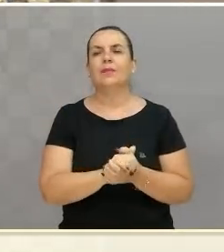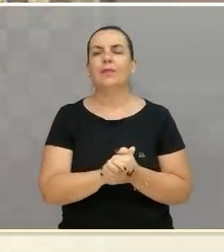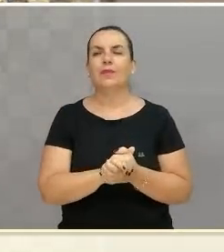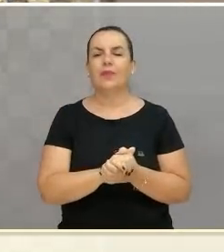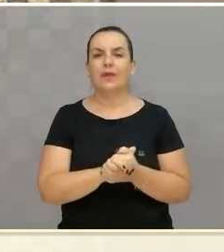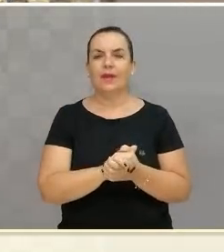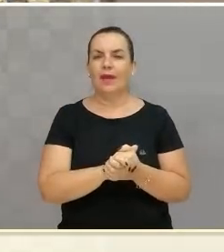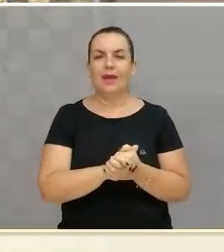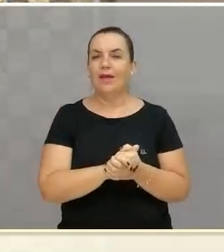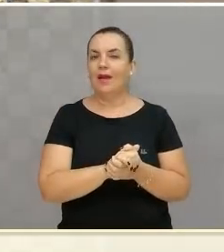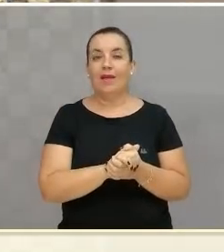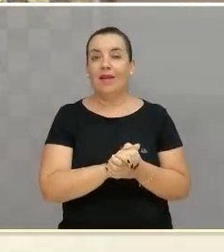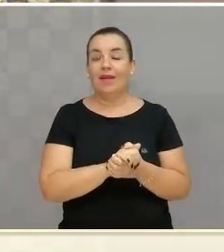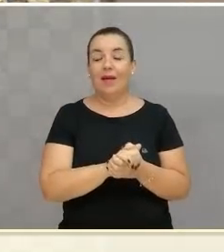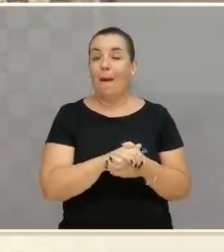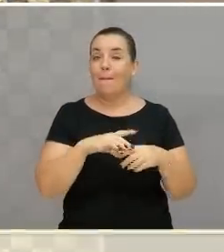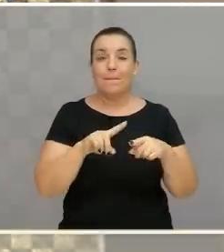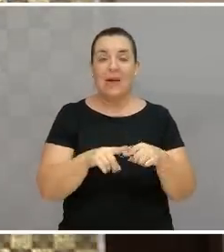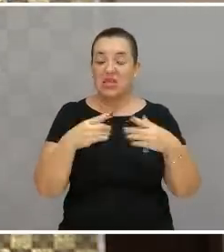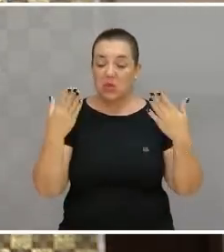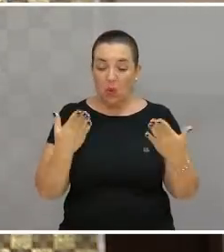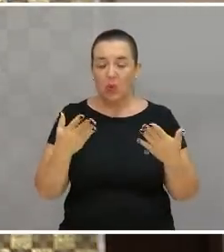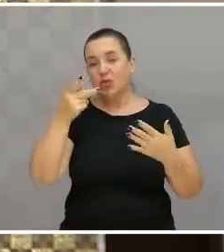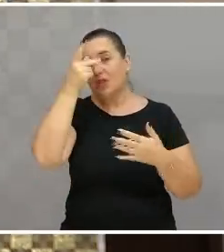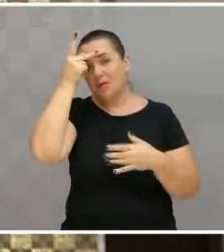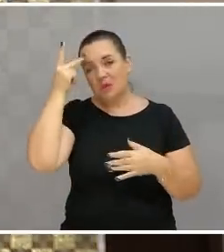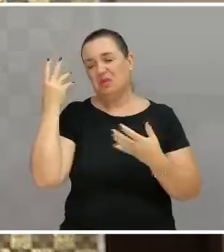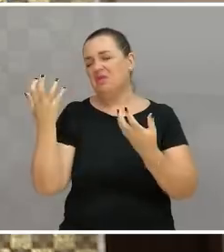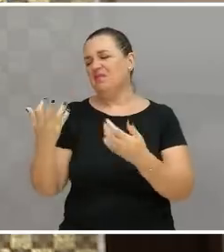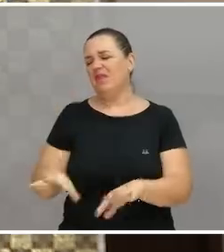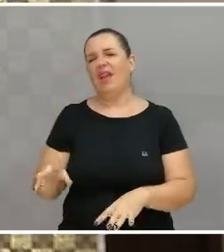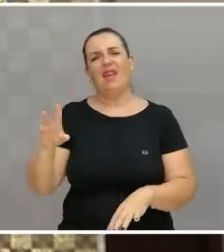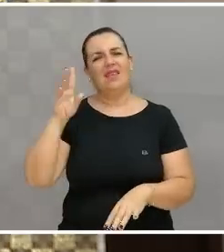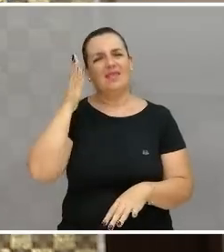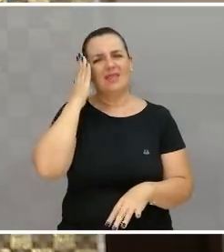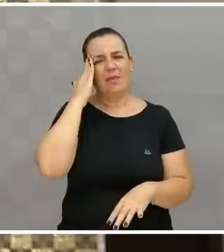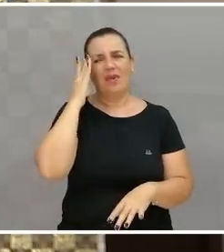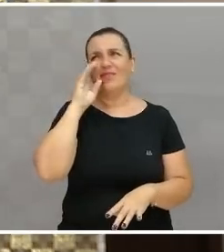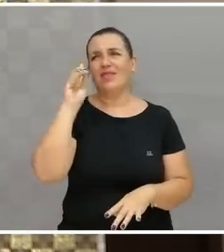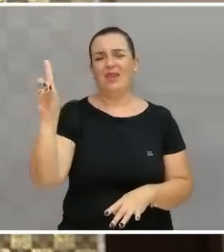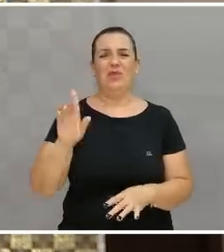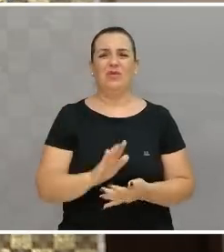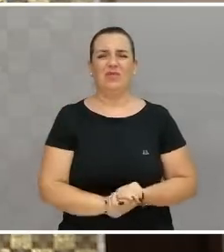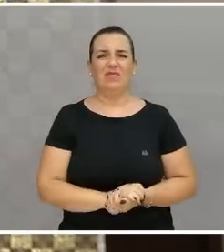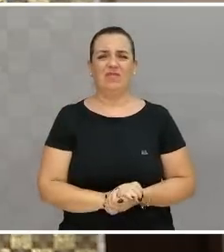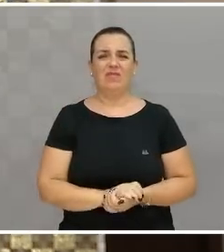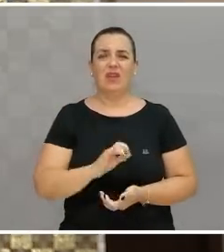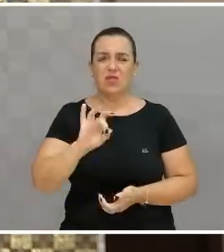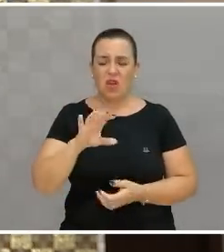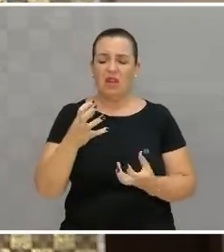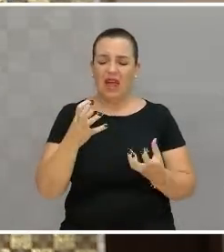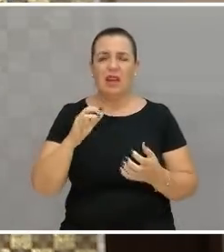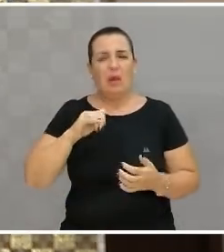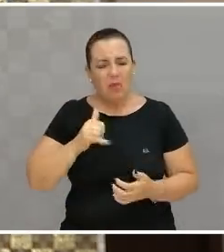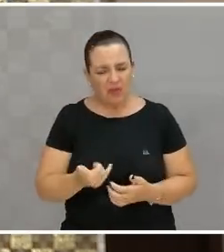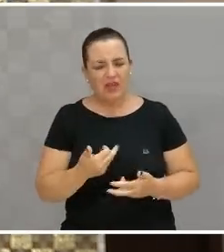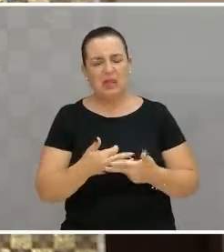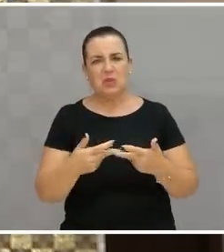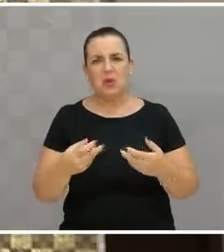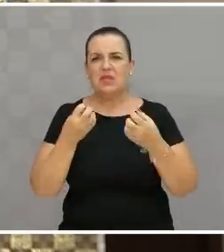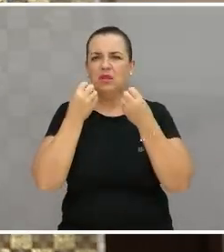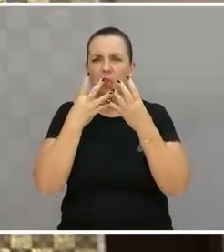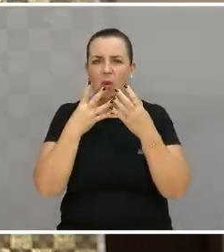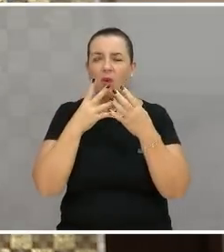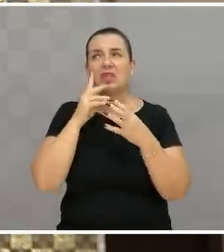as pessoas não querem saber de Deus, a grande maioria quer aproveitar todos os benefícios de